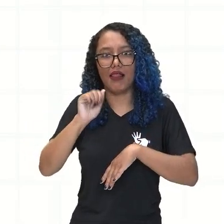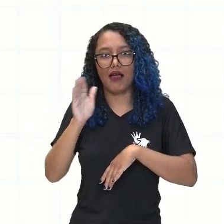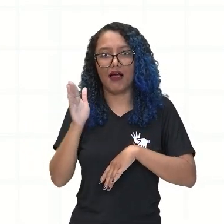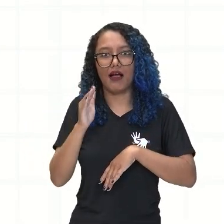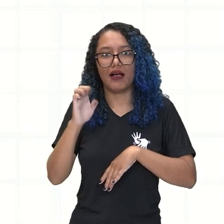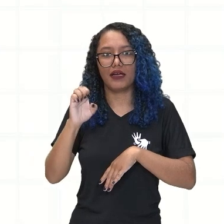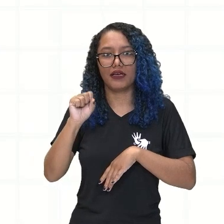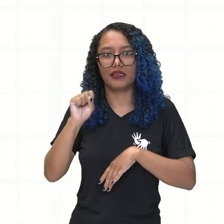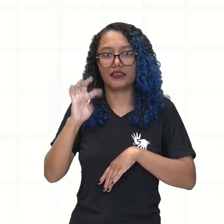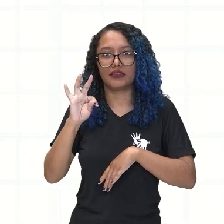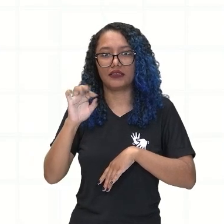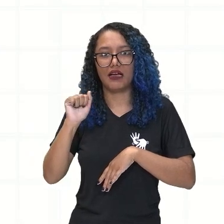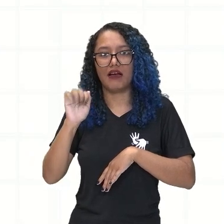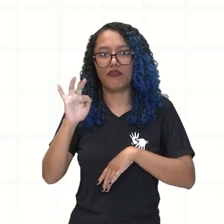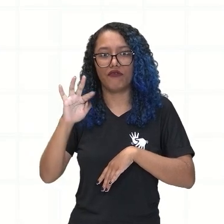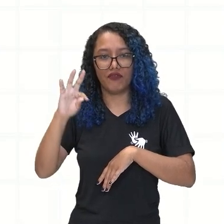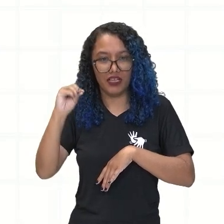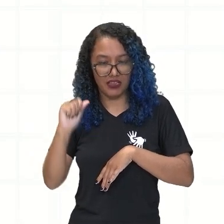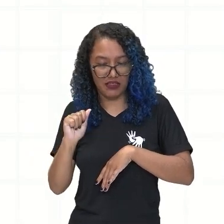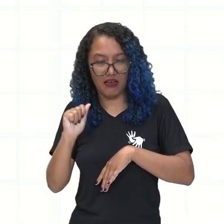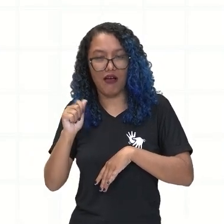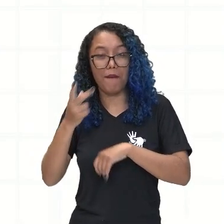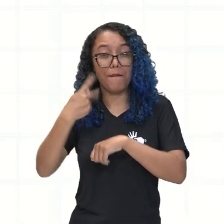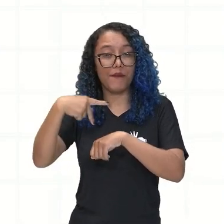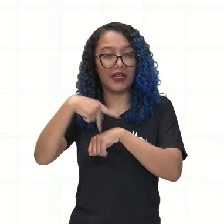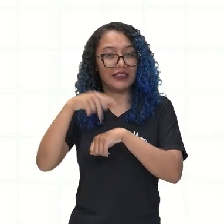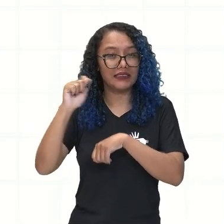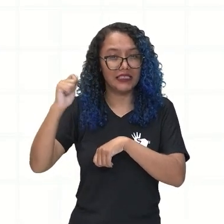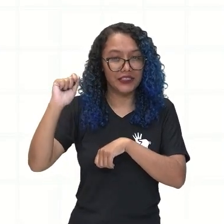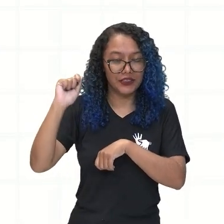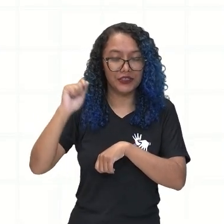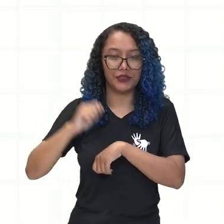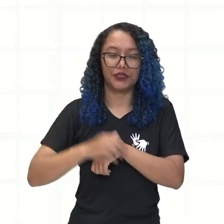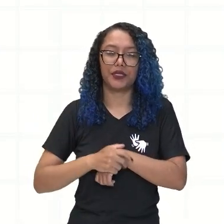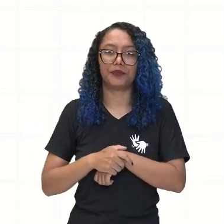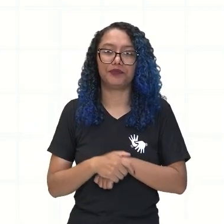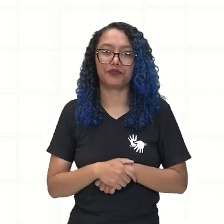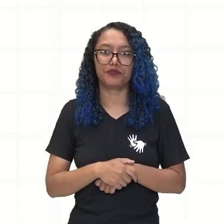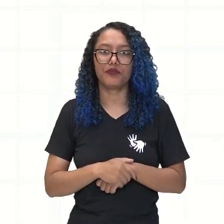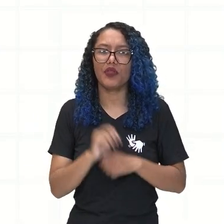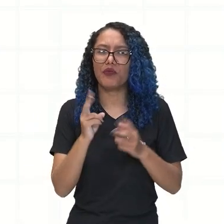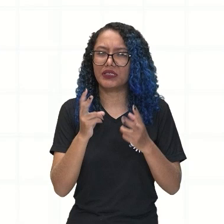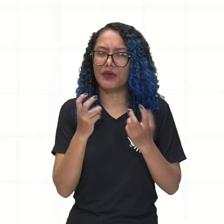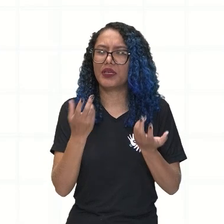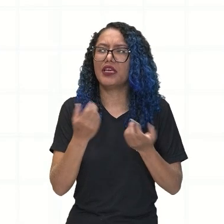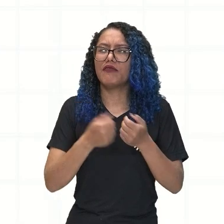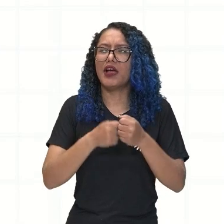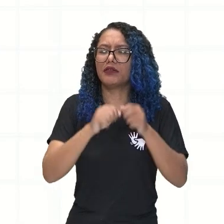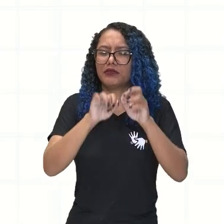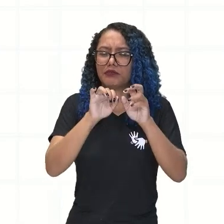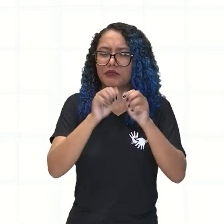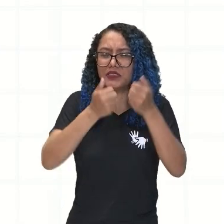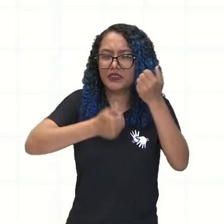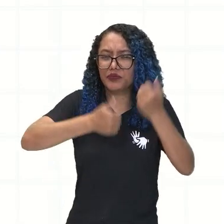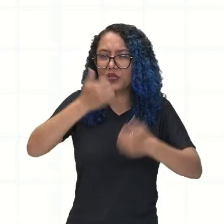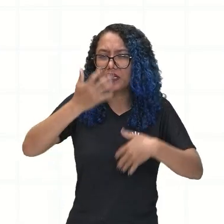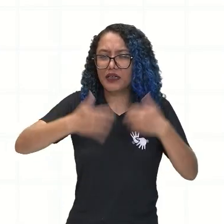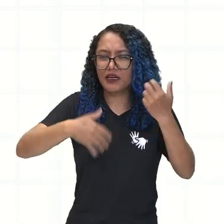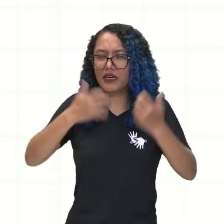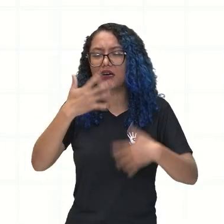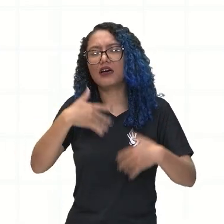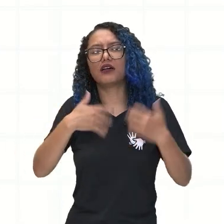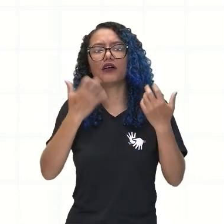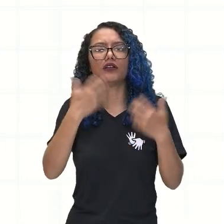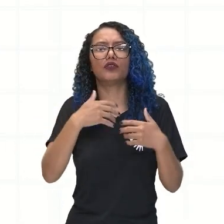Aires, costa leste da Argentina. Então, notem como ele vai trazendo informações, né, do tempo, onde foi